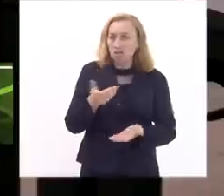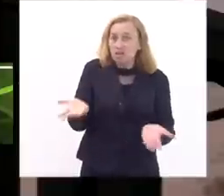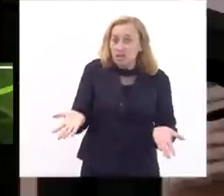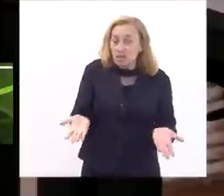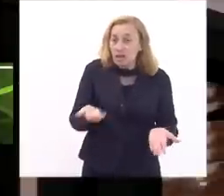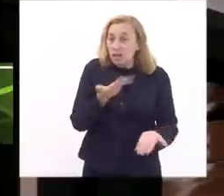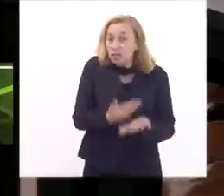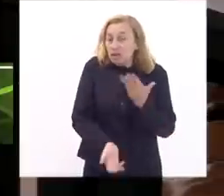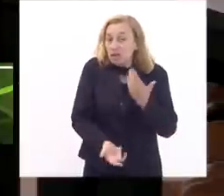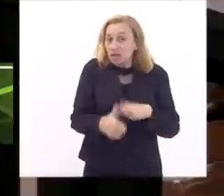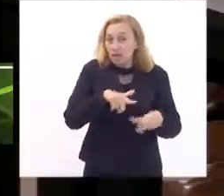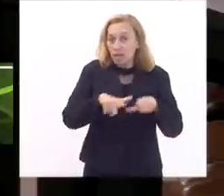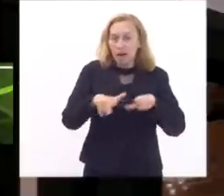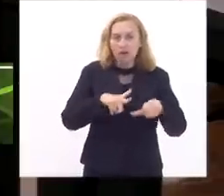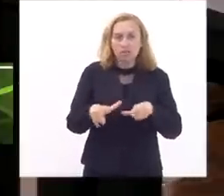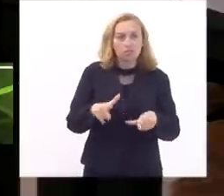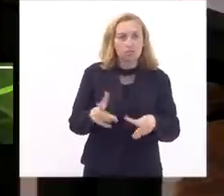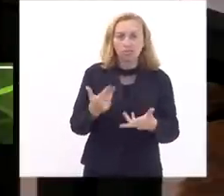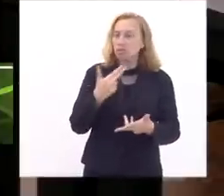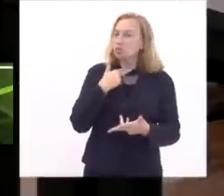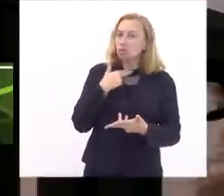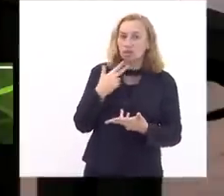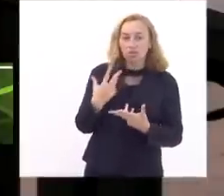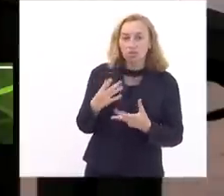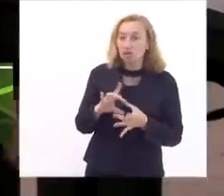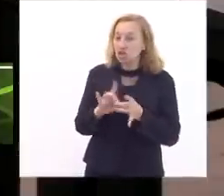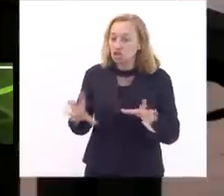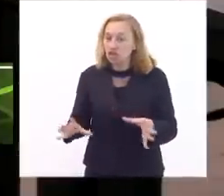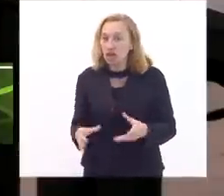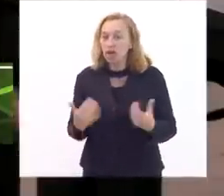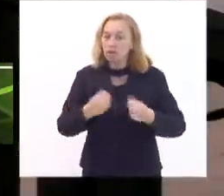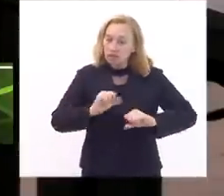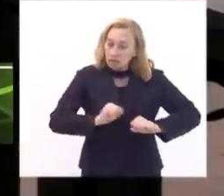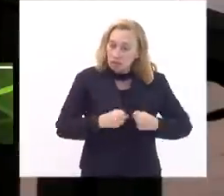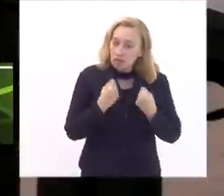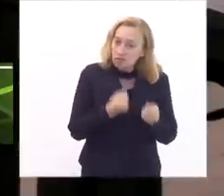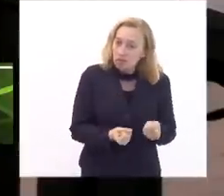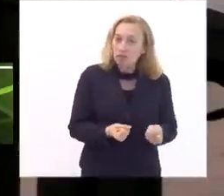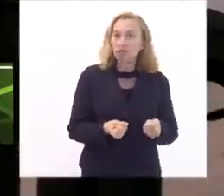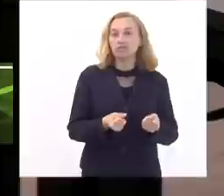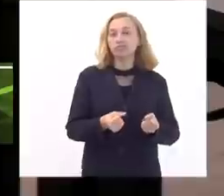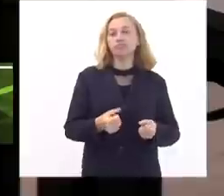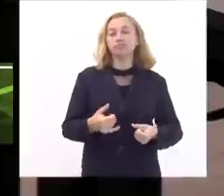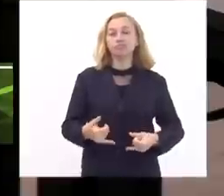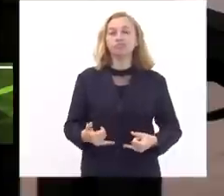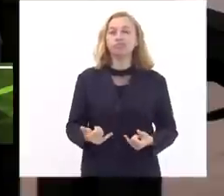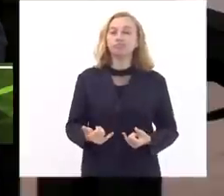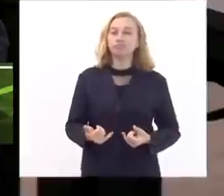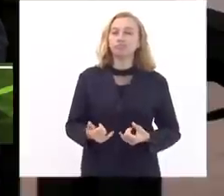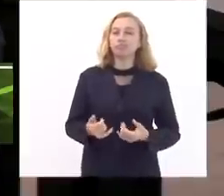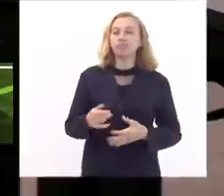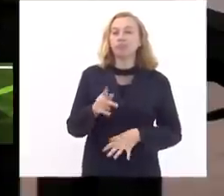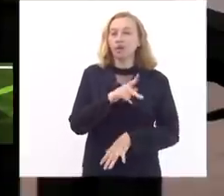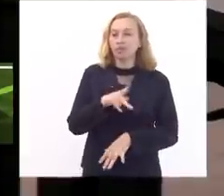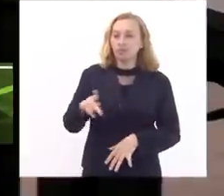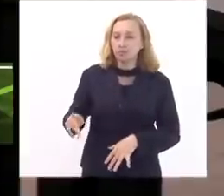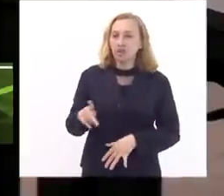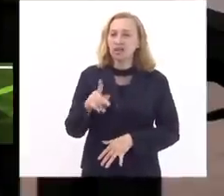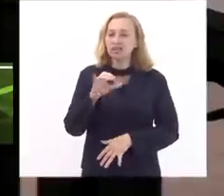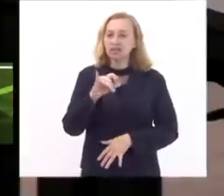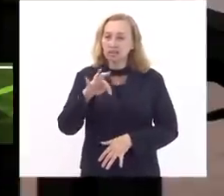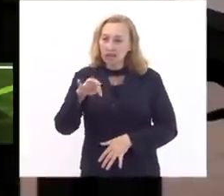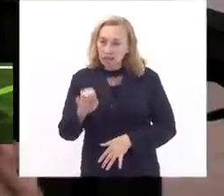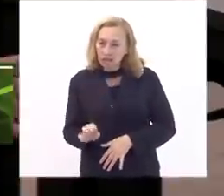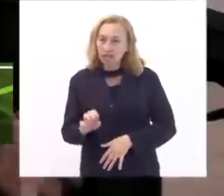muito pelo contrário. Devem ser defendidos com toda a honra. Está aqui o Ari Girota, que é o presidente da Sindago, é um cara que